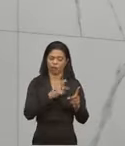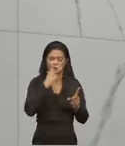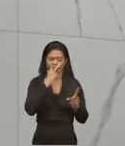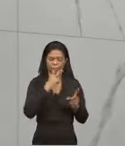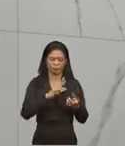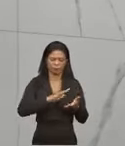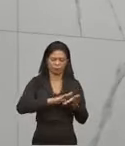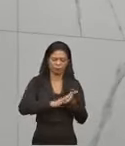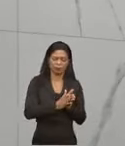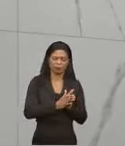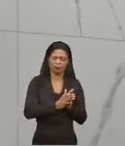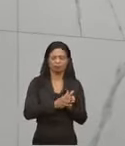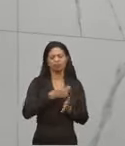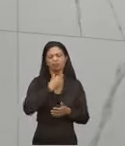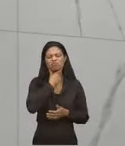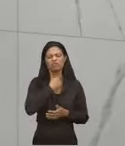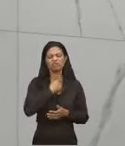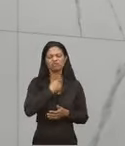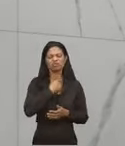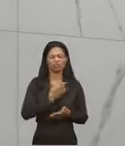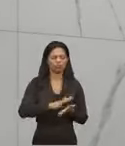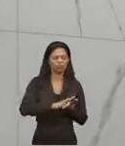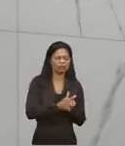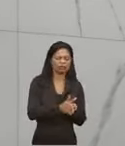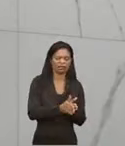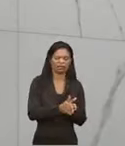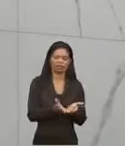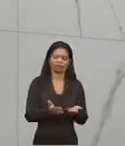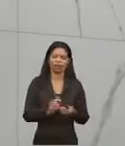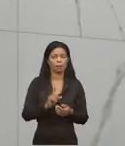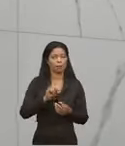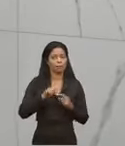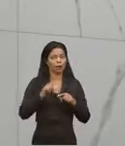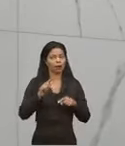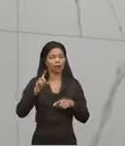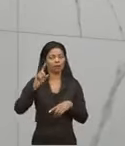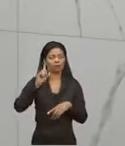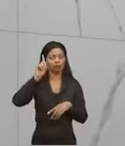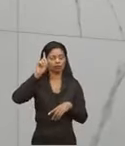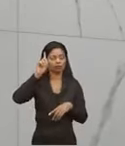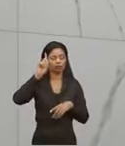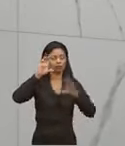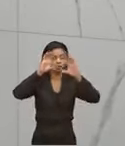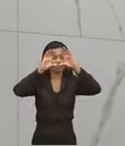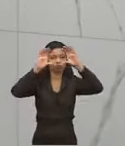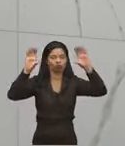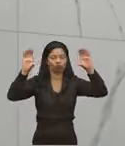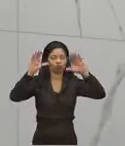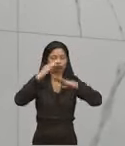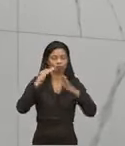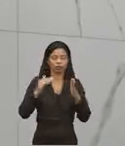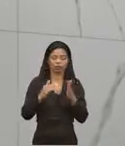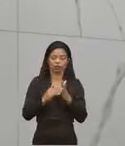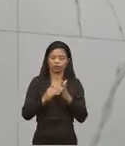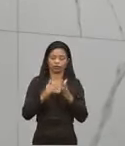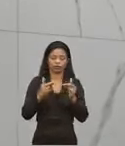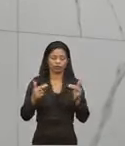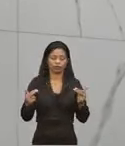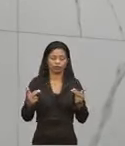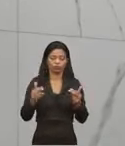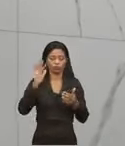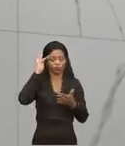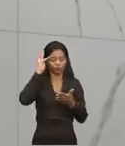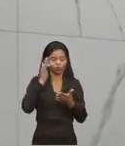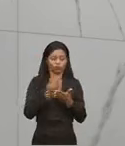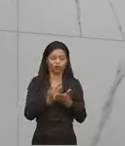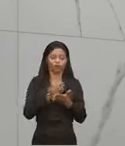coisas. Deus está no céu para todas as coisas. Eu tenho fé em meu Pai, Senhor Jesus Cristo, que